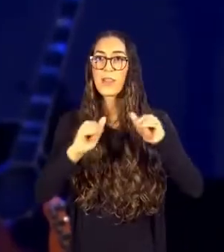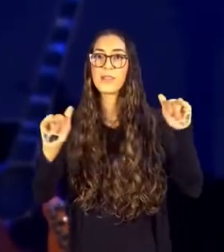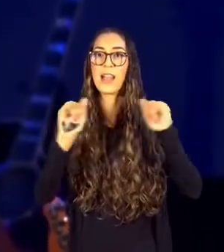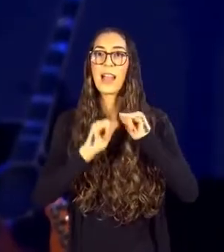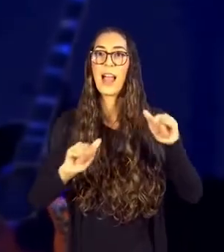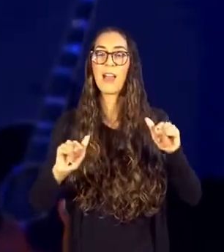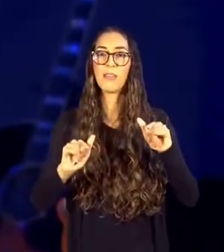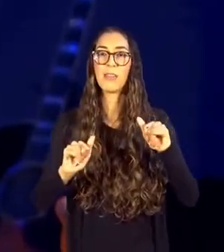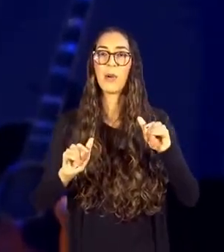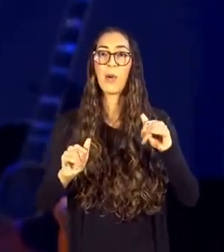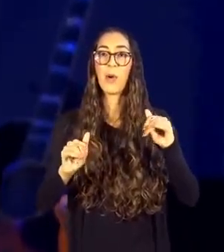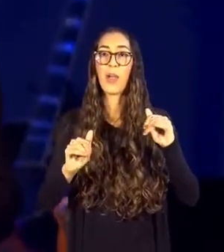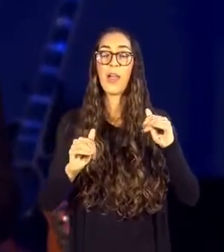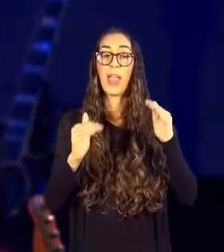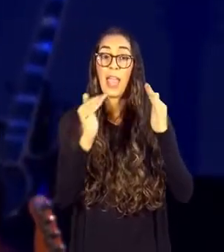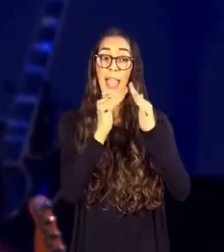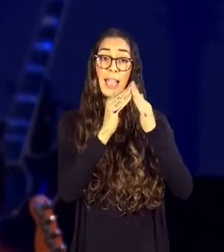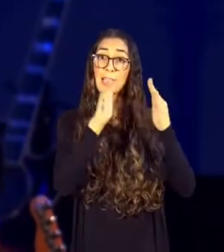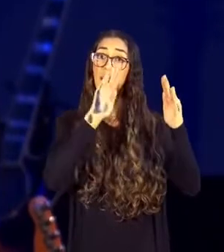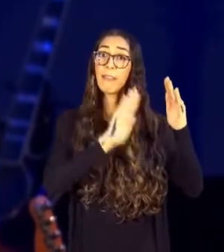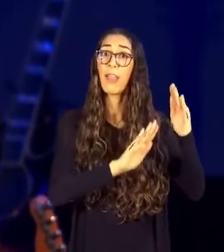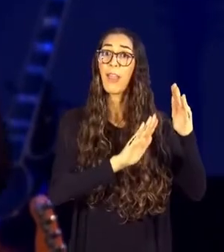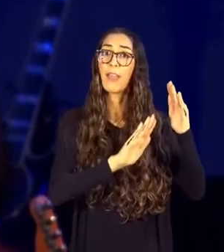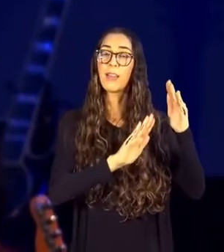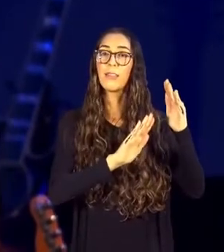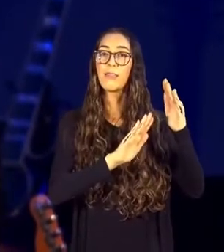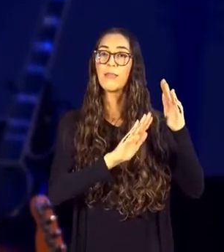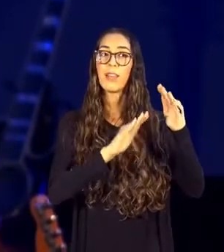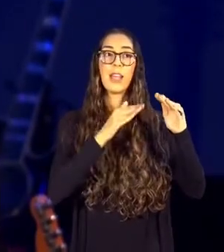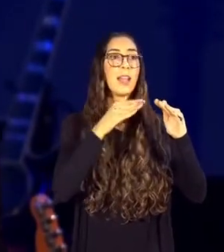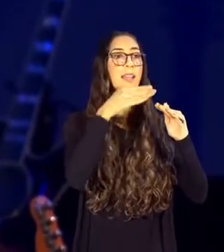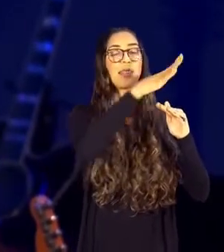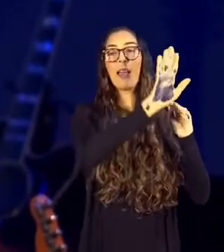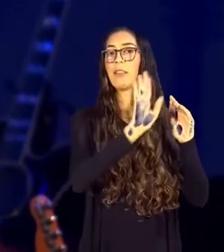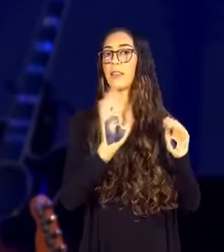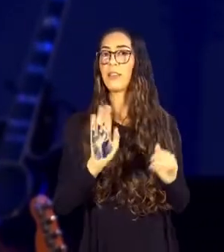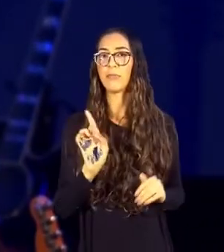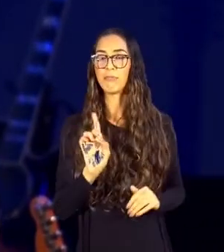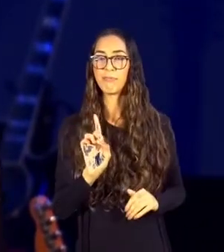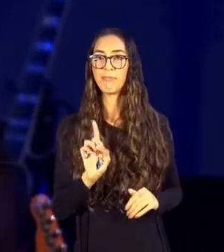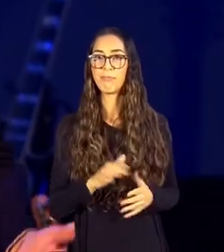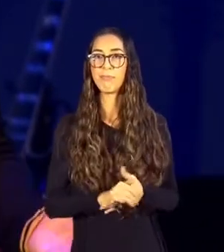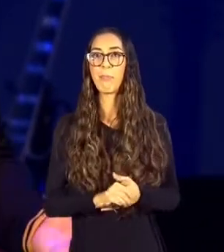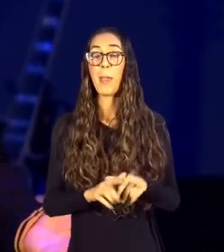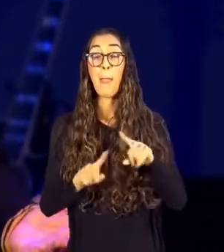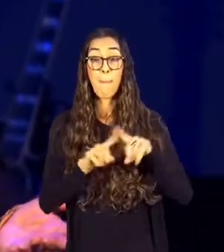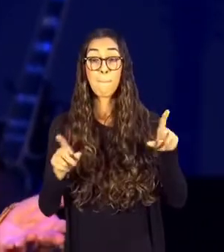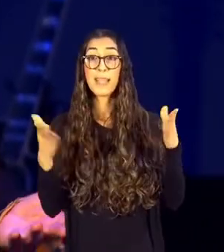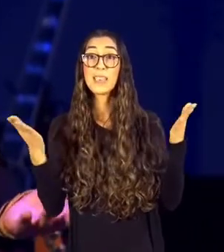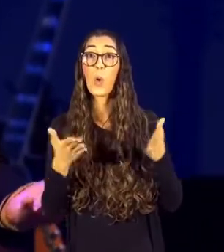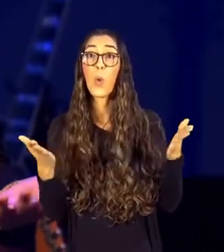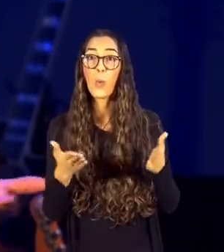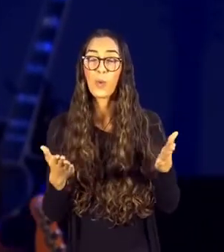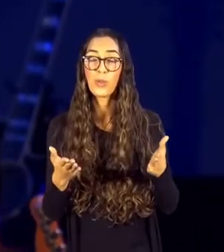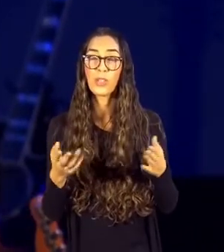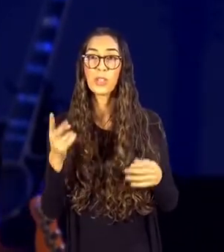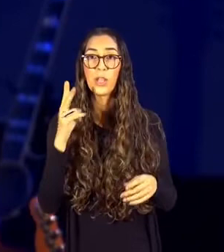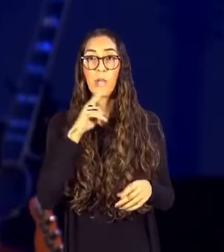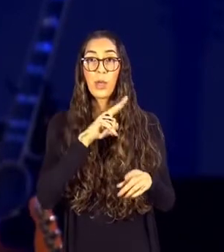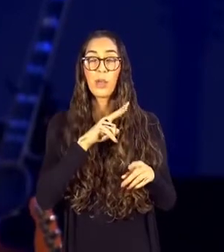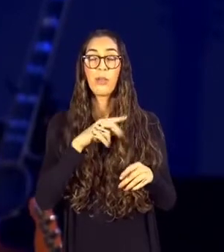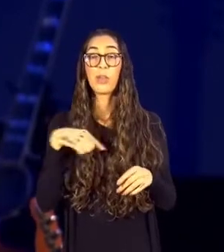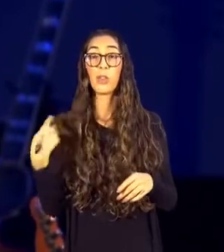protesto, né? E quem está protestando? Os caras estão quebrando tudo. São jovens,